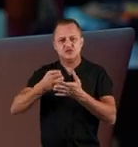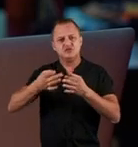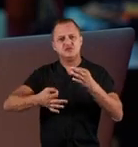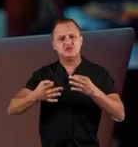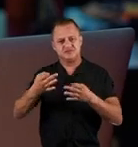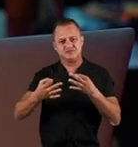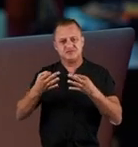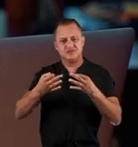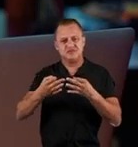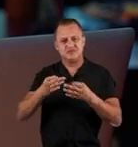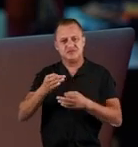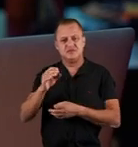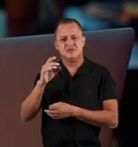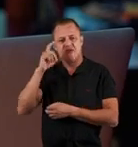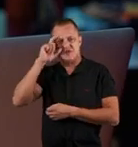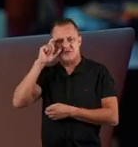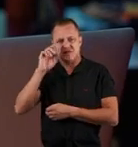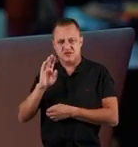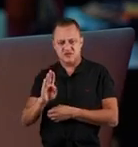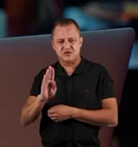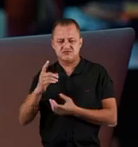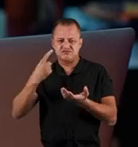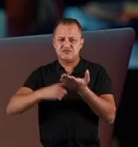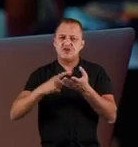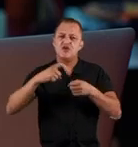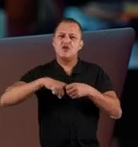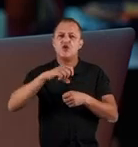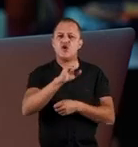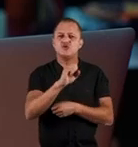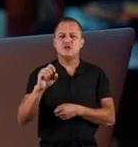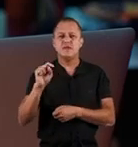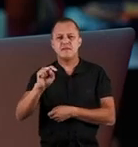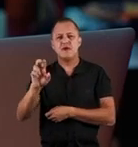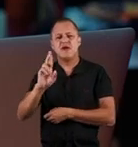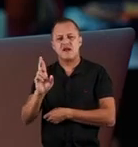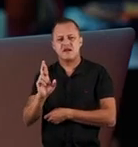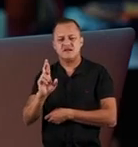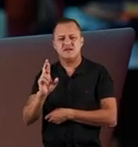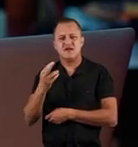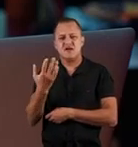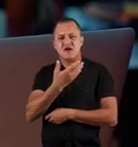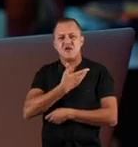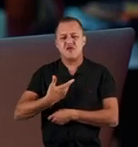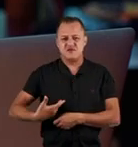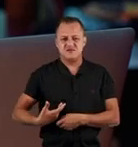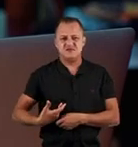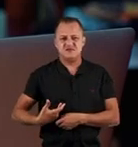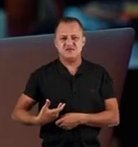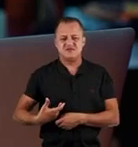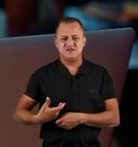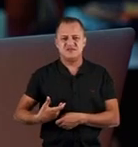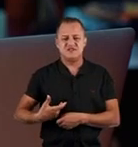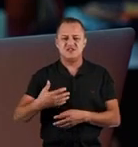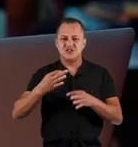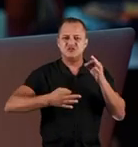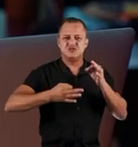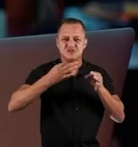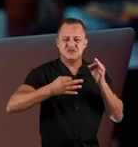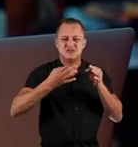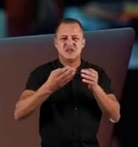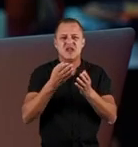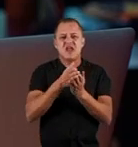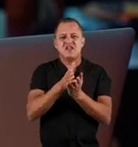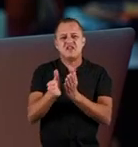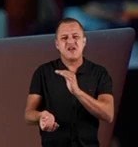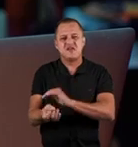decisão judicial em que o Botelho se comprometeu a devolver R 800.000 aos cofres públicos na ação que apura O